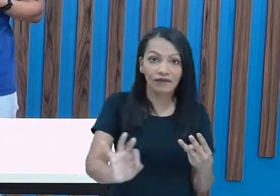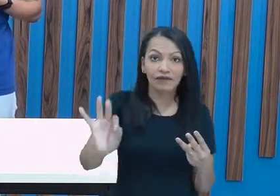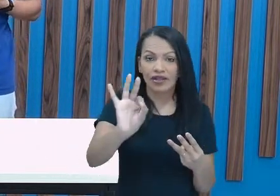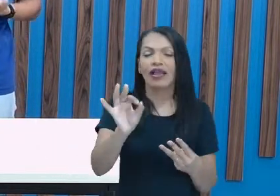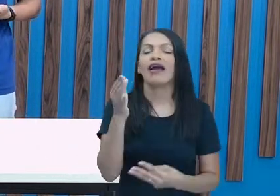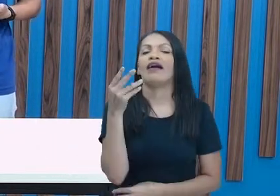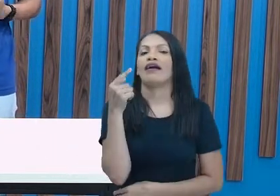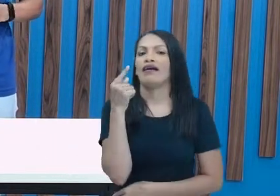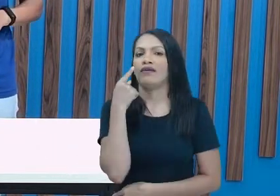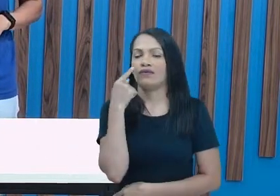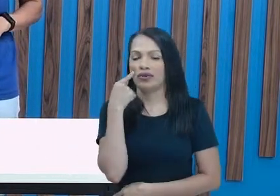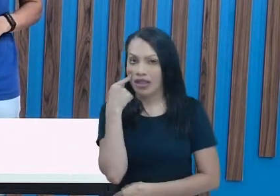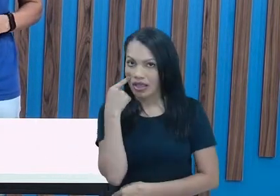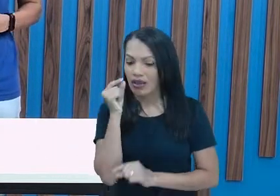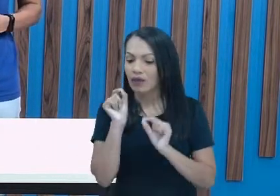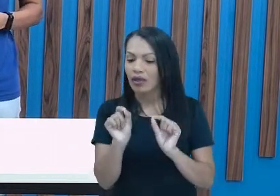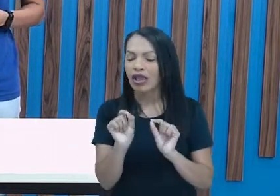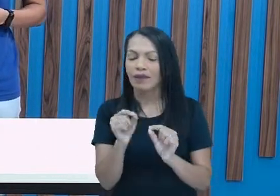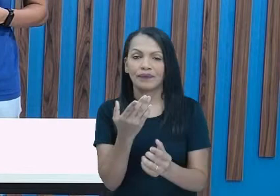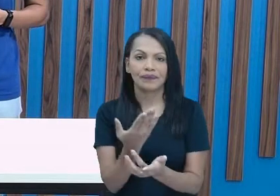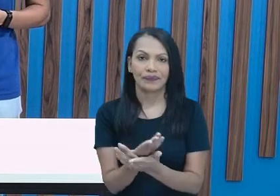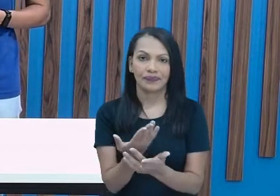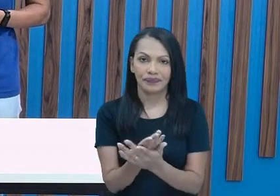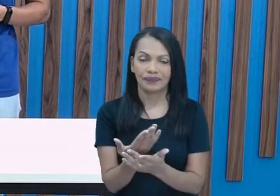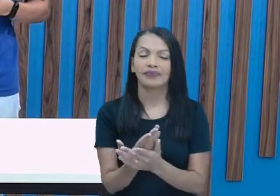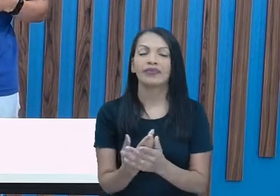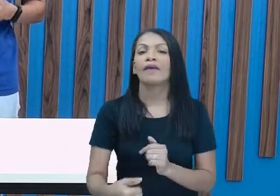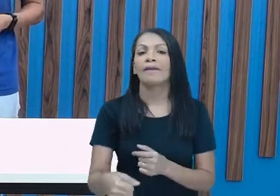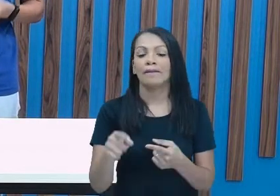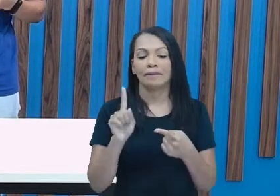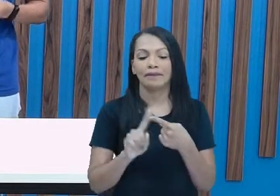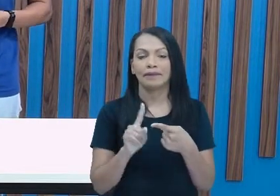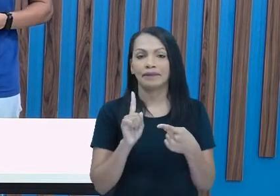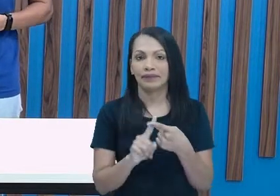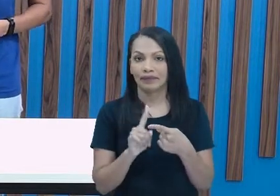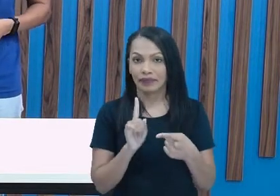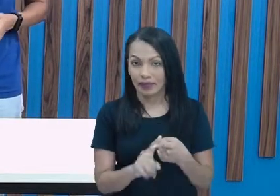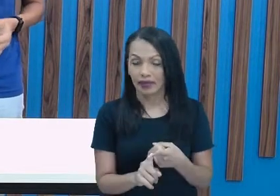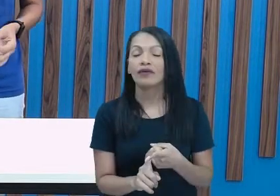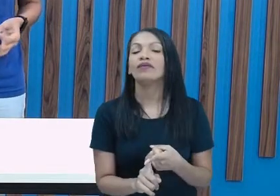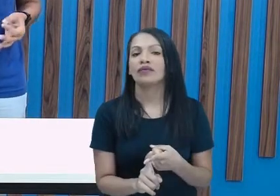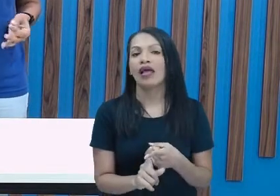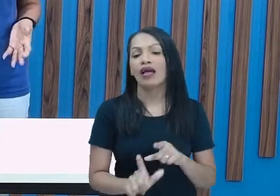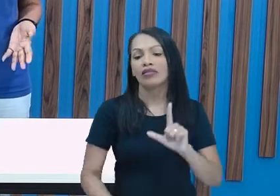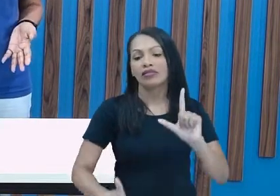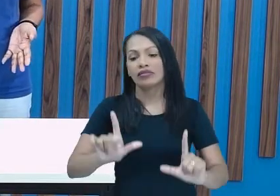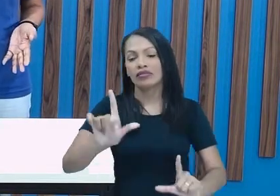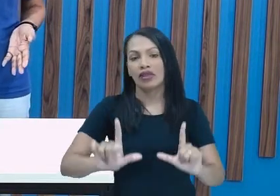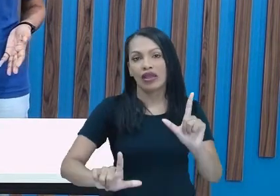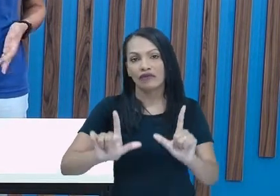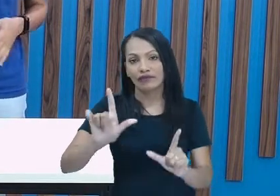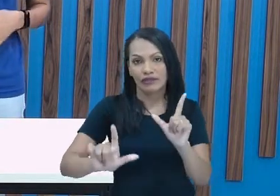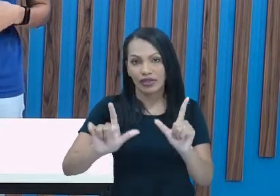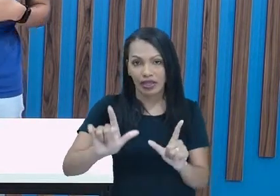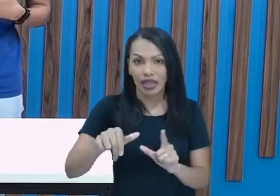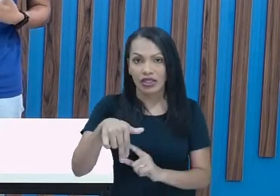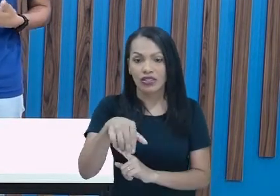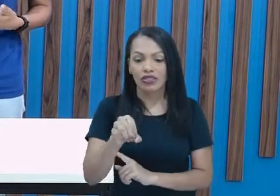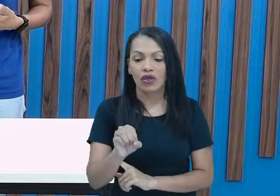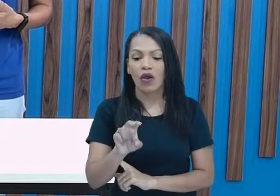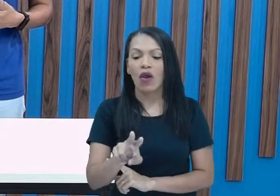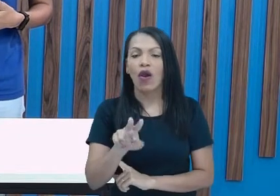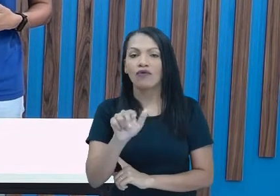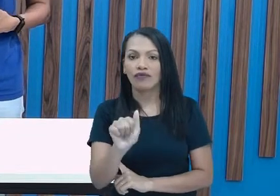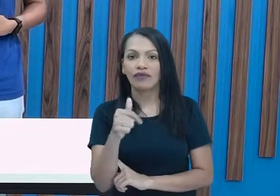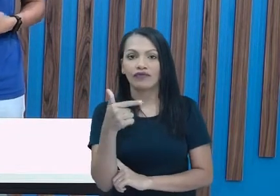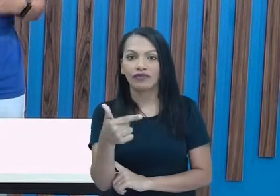A primeira é através da TV Nova Nordeste, no canal 22.2, tá certo? A segunda